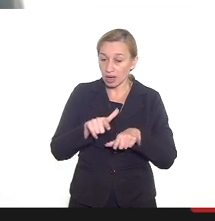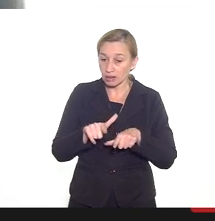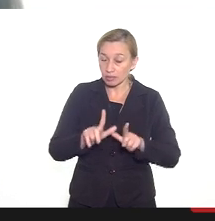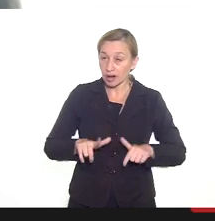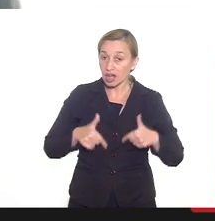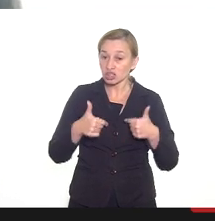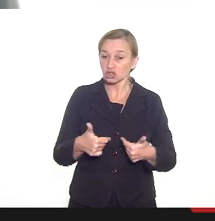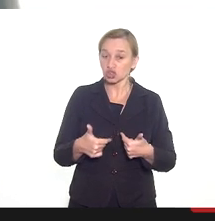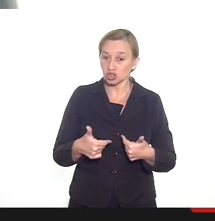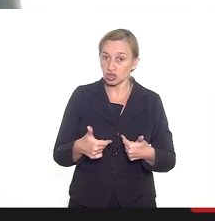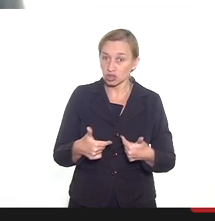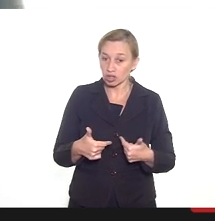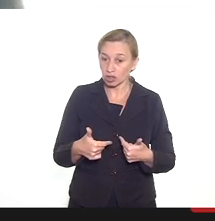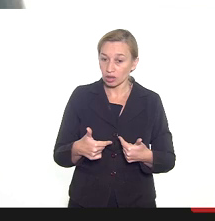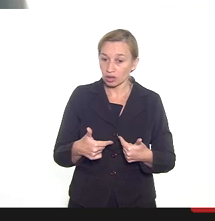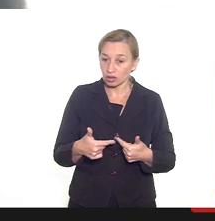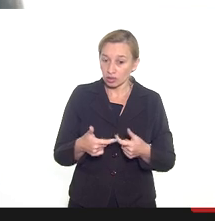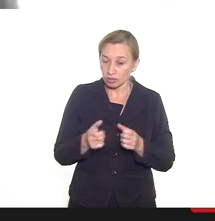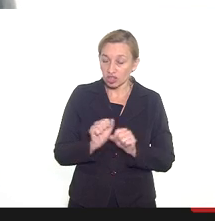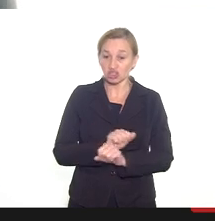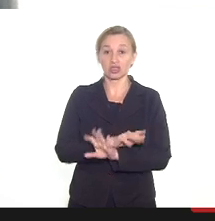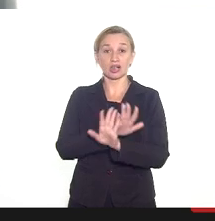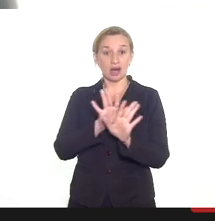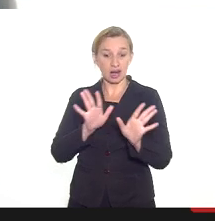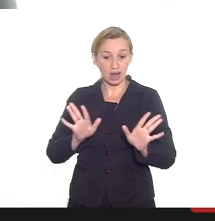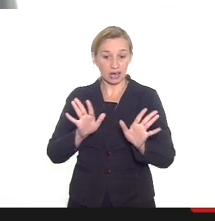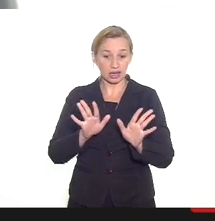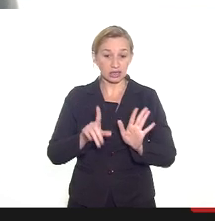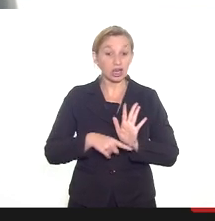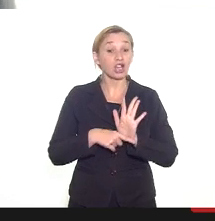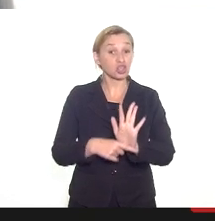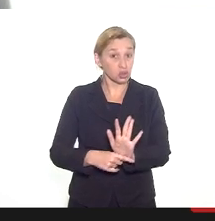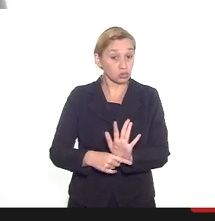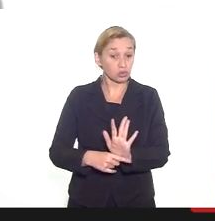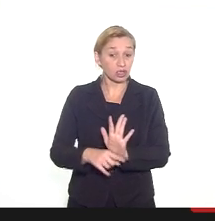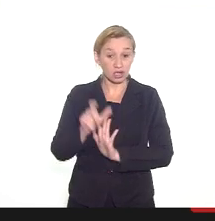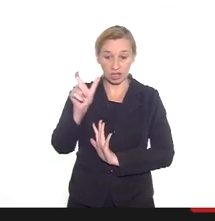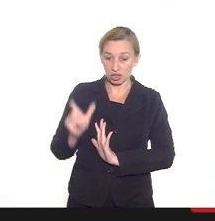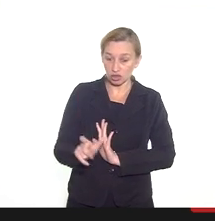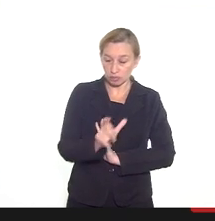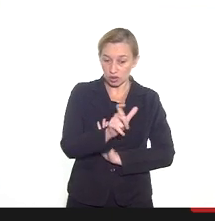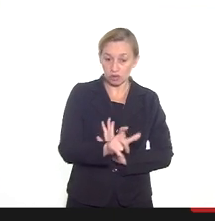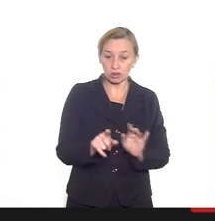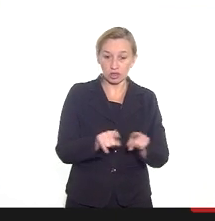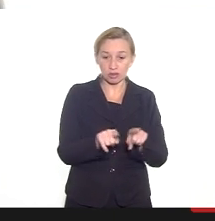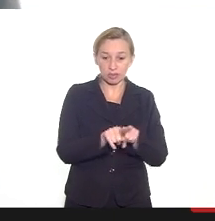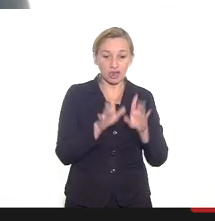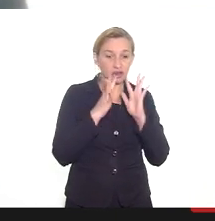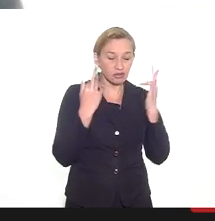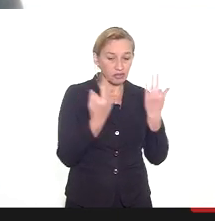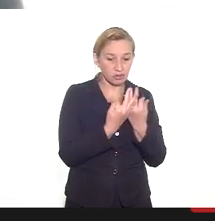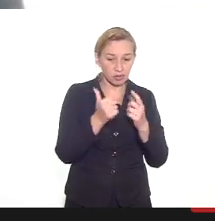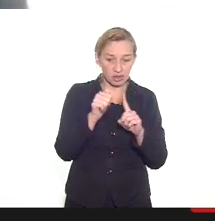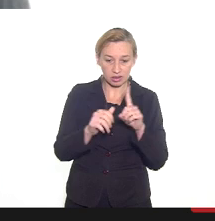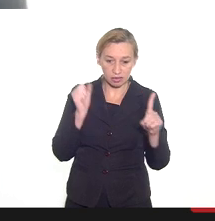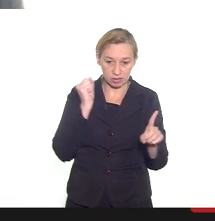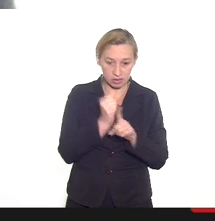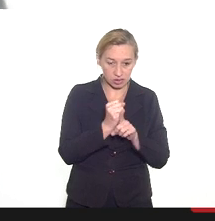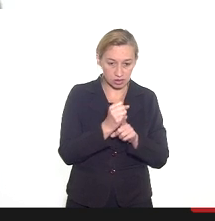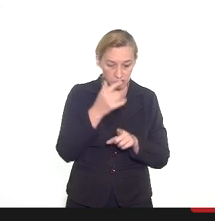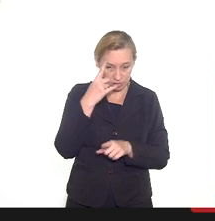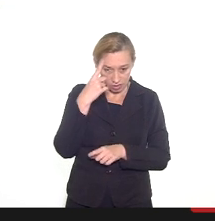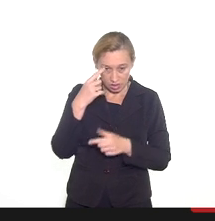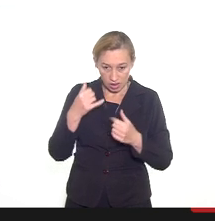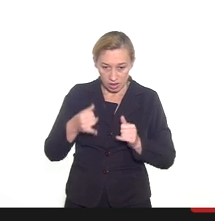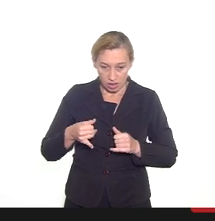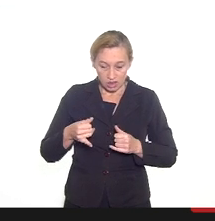atuar de forma mais contundente na assistência às vítimas e aos familiares de vítimas de feminicídio. Né? Então,